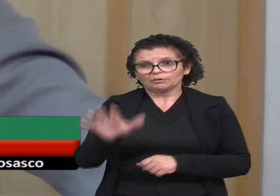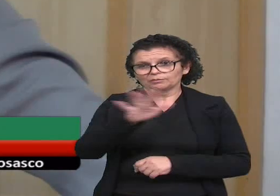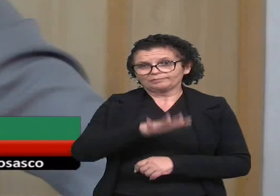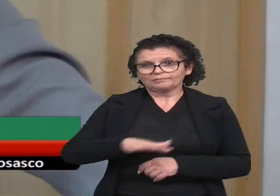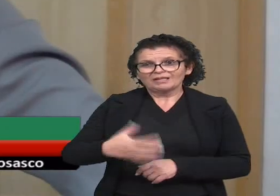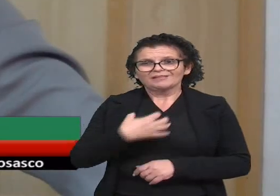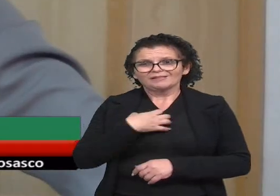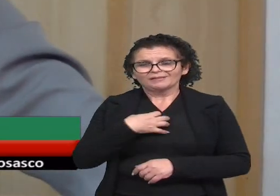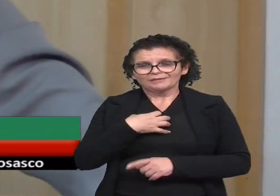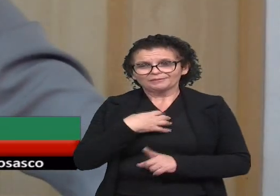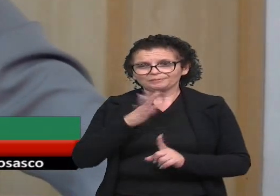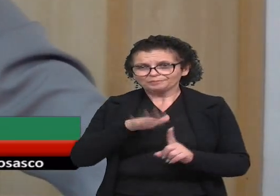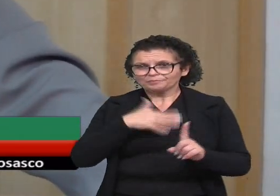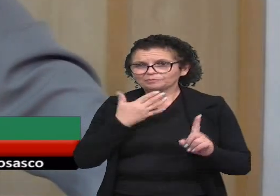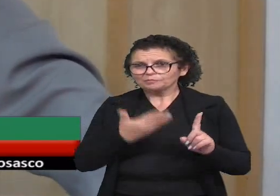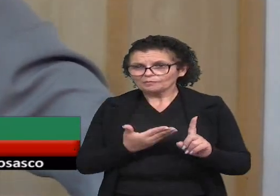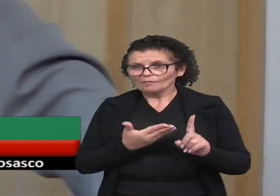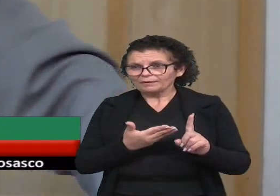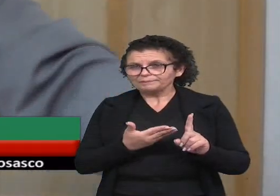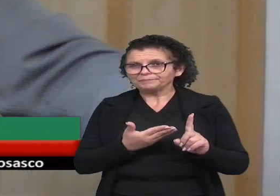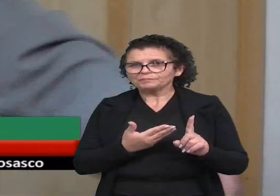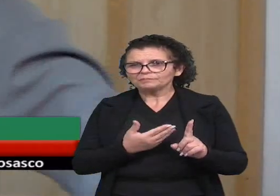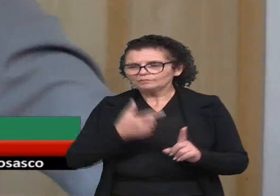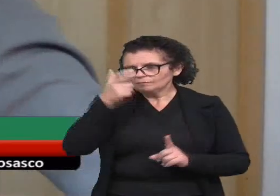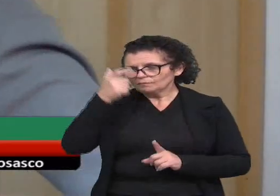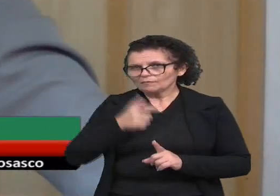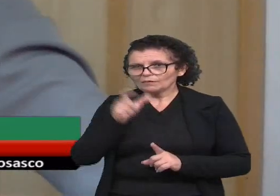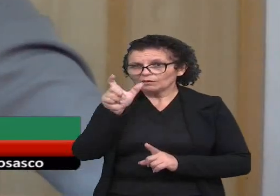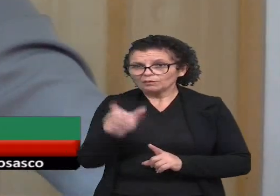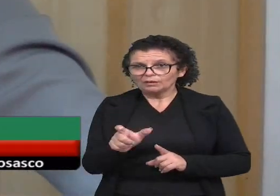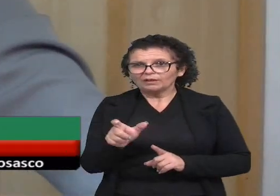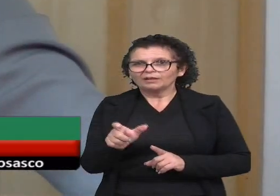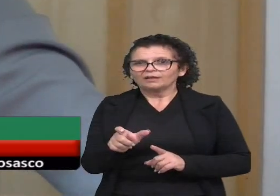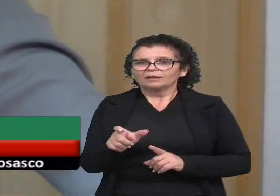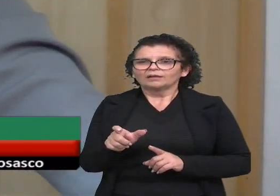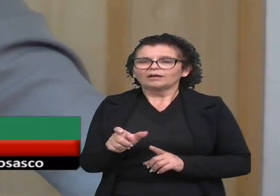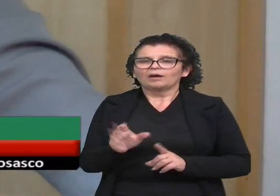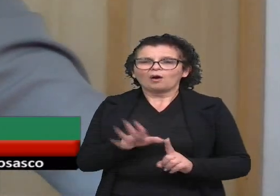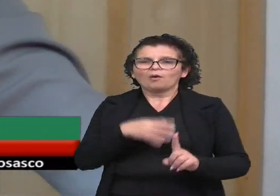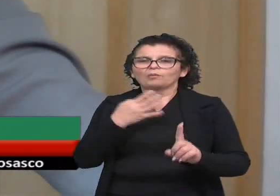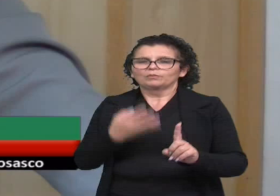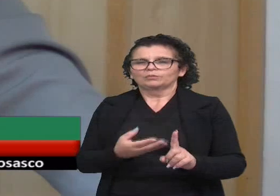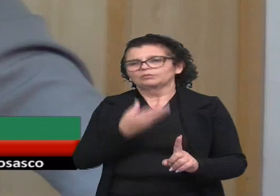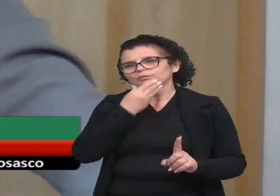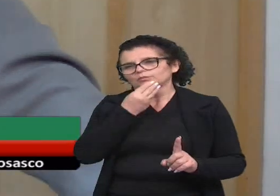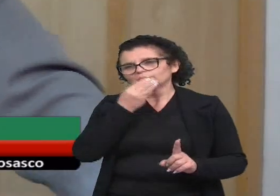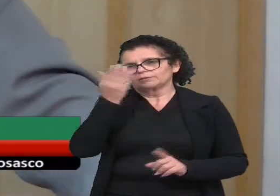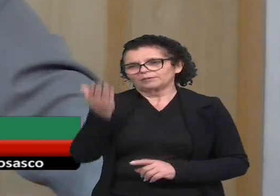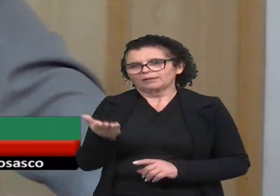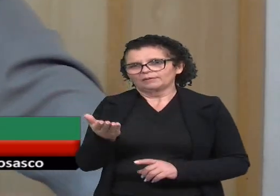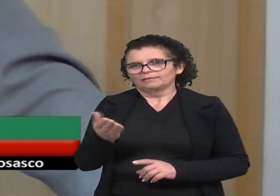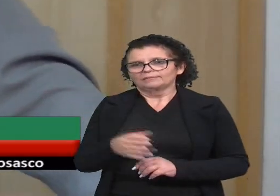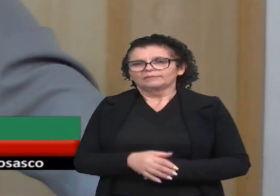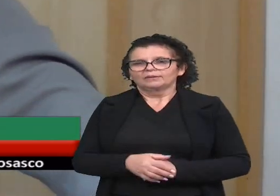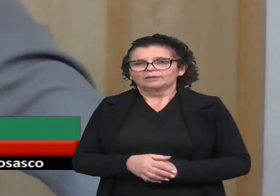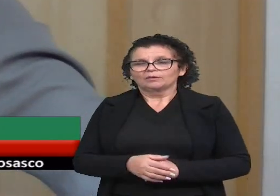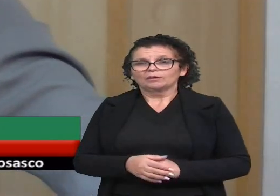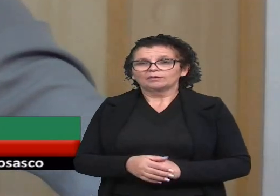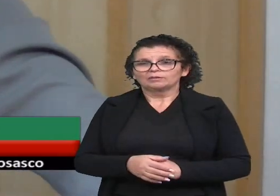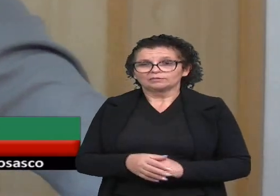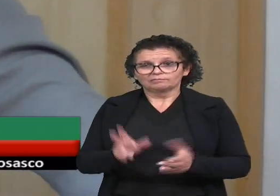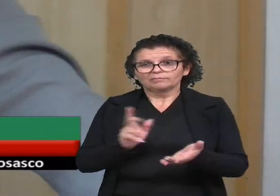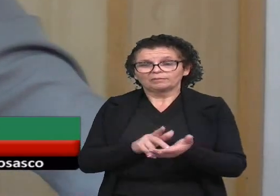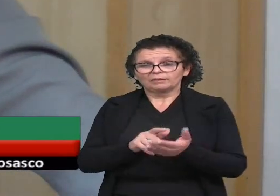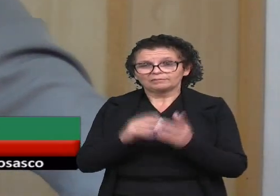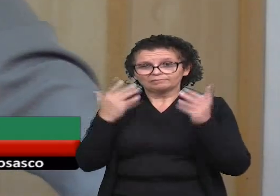honra, como representante, como uma pessoa atuante no clube, homenagear essa agremiação. Então, eu queria realmente